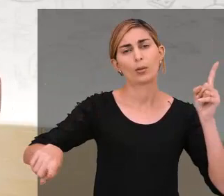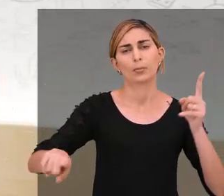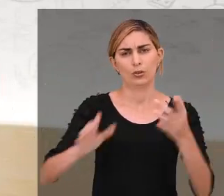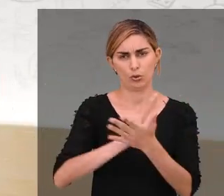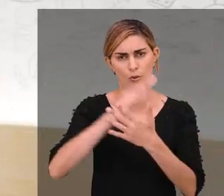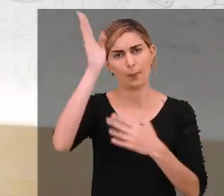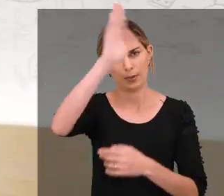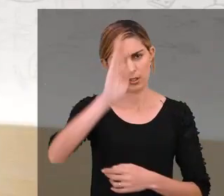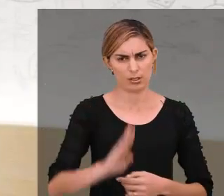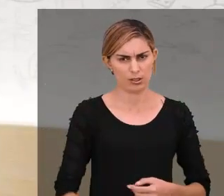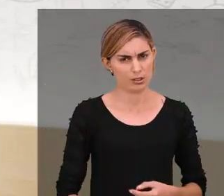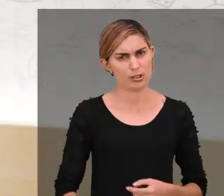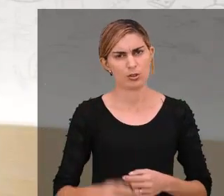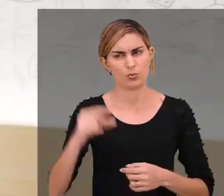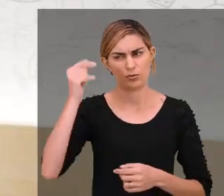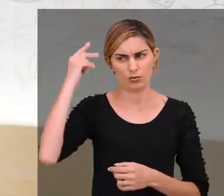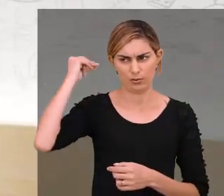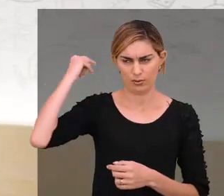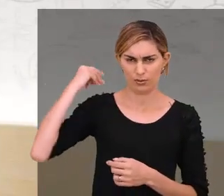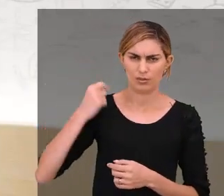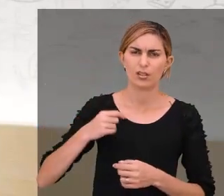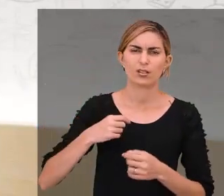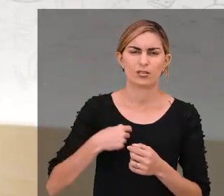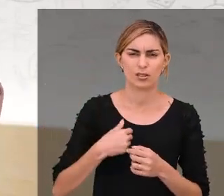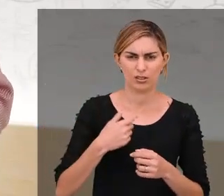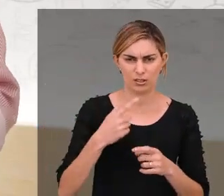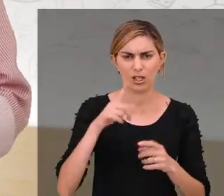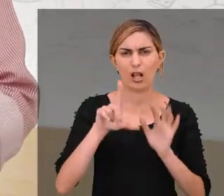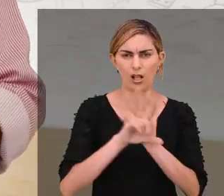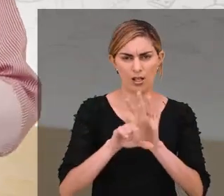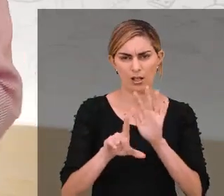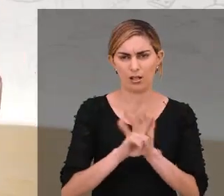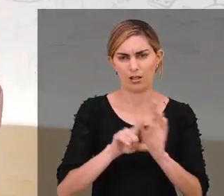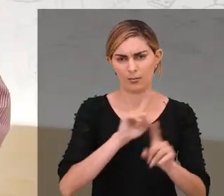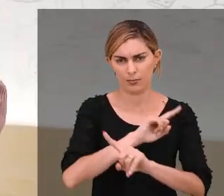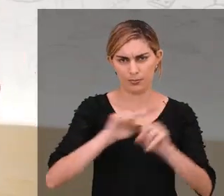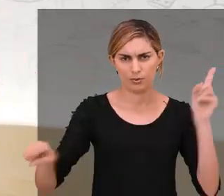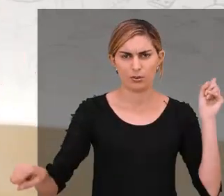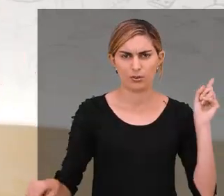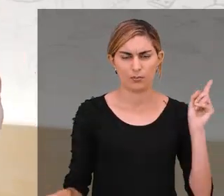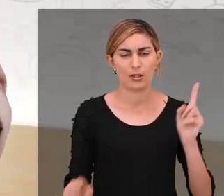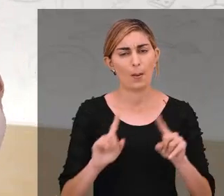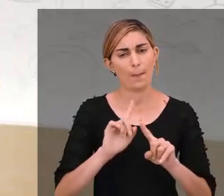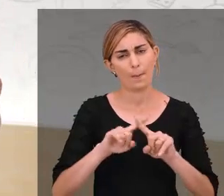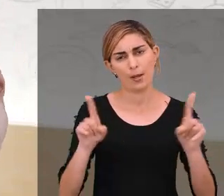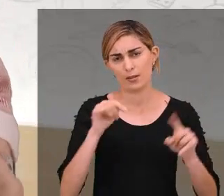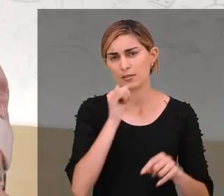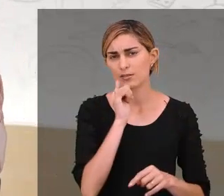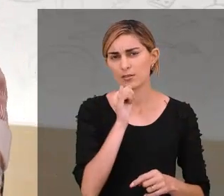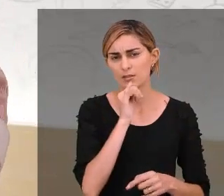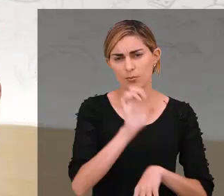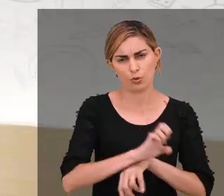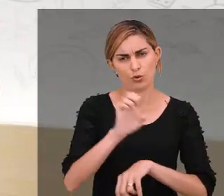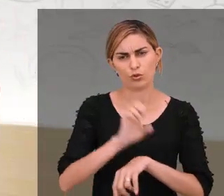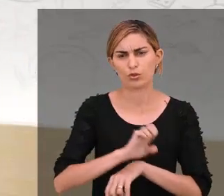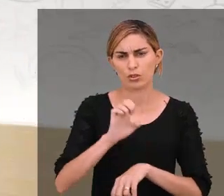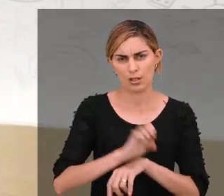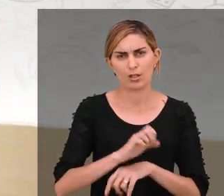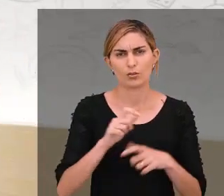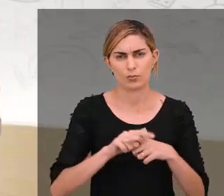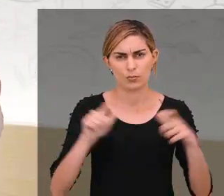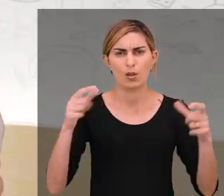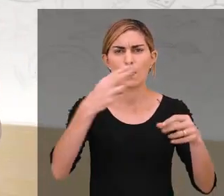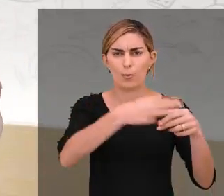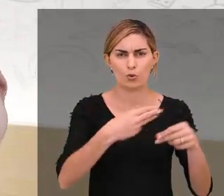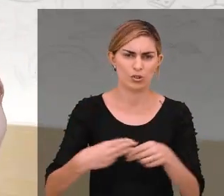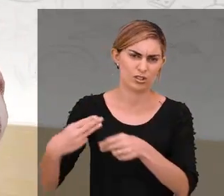proibido, né, no Brasil desde há algum tempo atrás, a legislação proíbe, mas, por exemplo, no nosso estado, boa parte